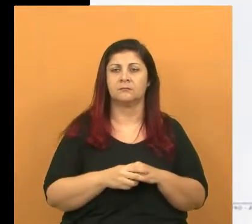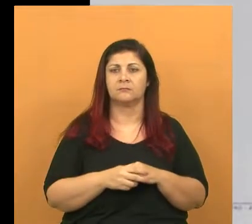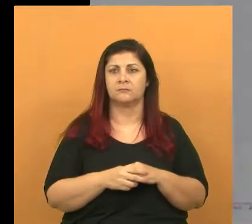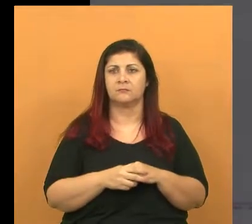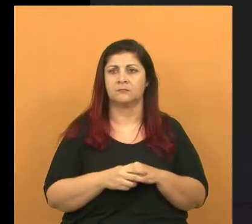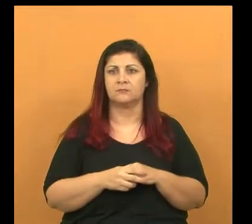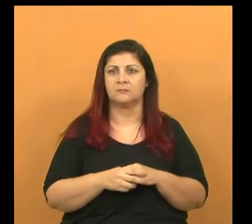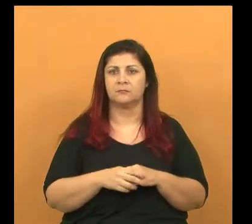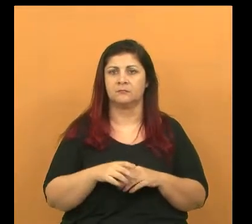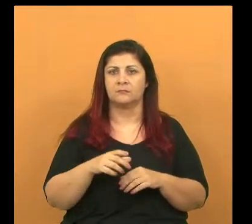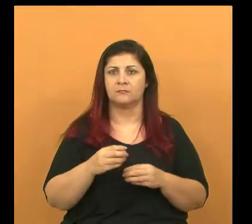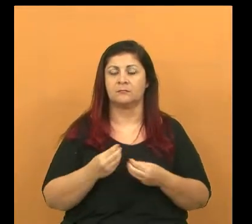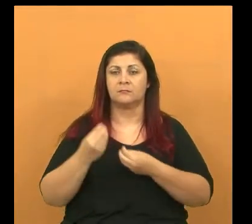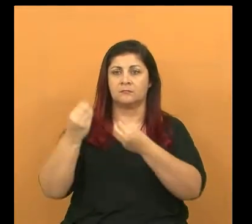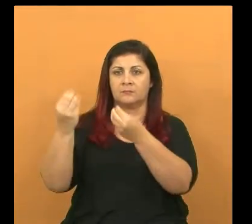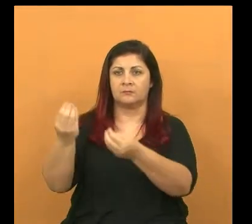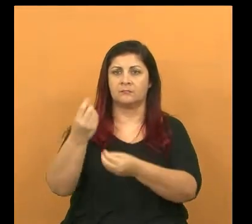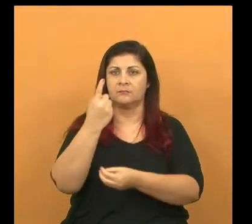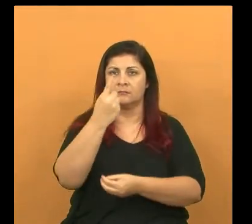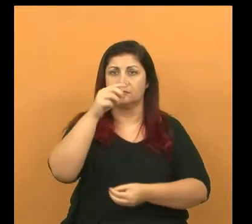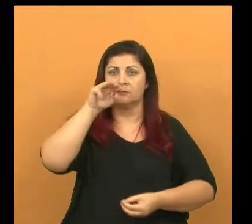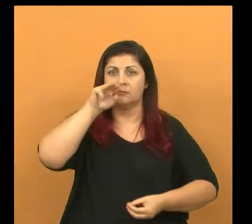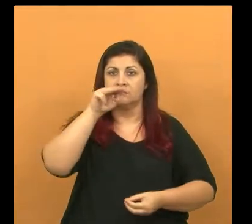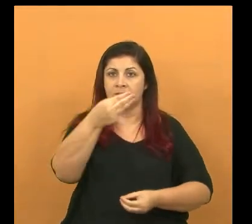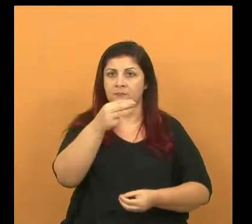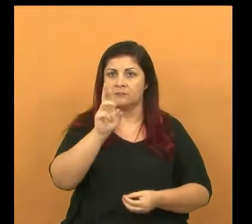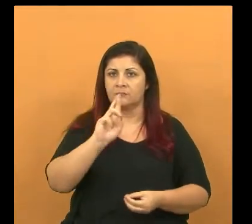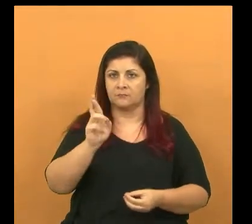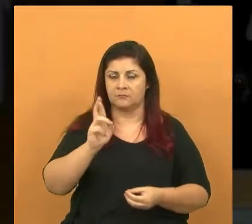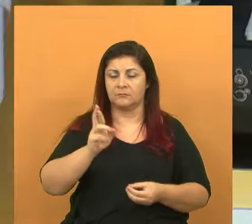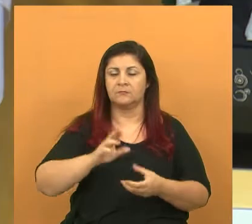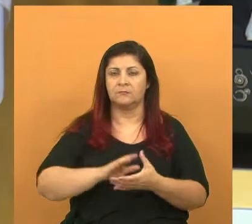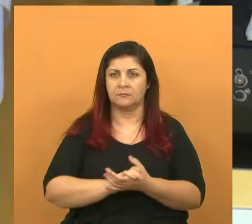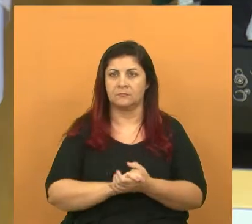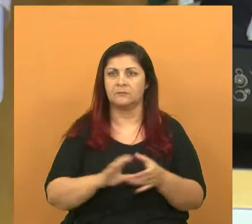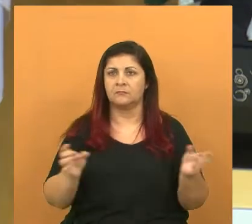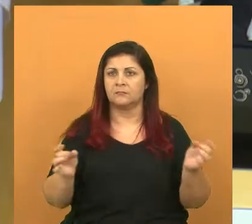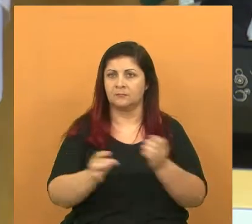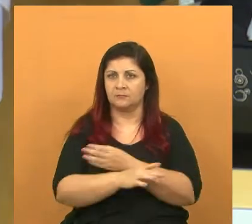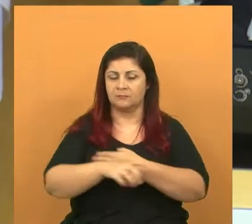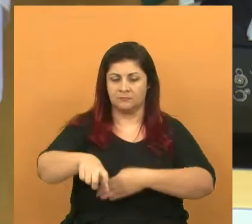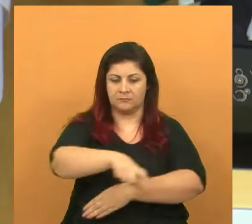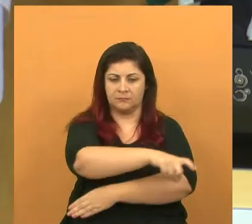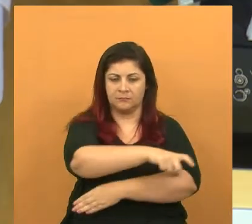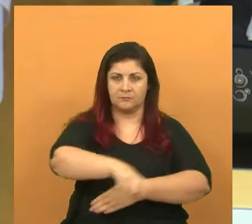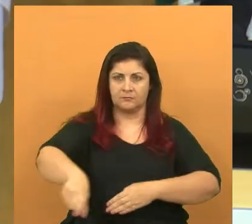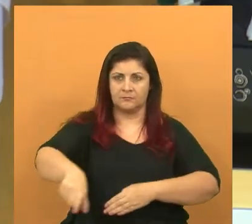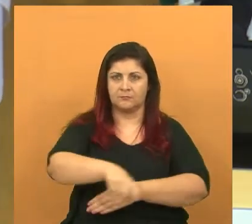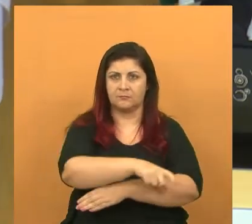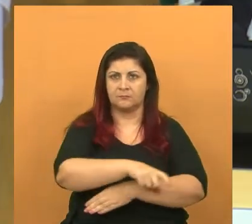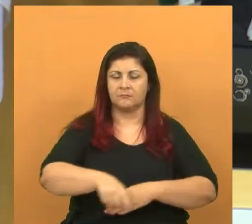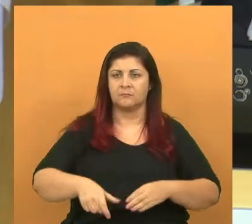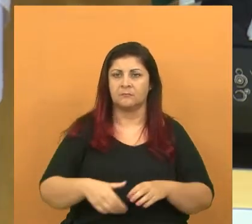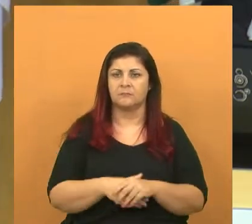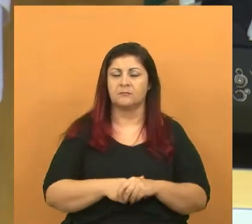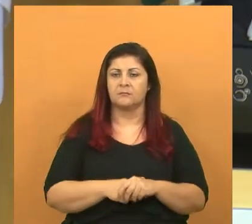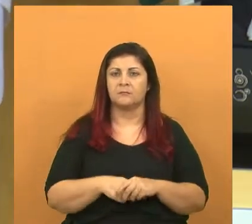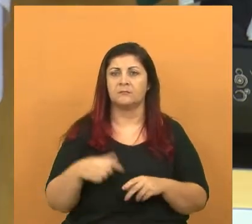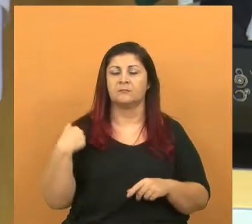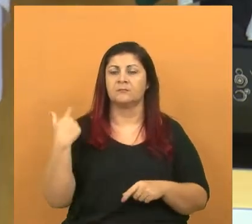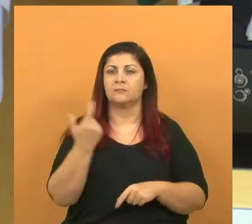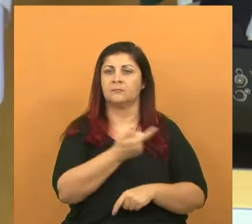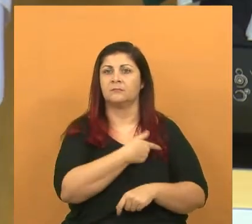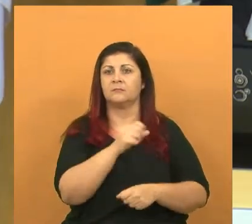deixou um milhão de reais é pra o término do assunto do asfalto naquela região e esperamos